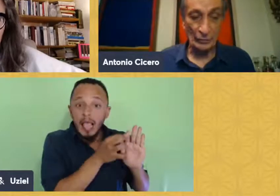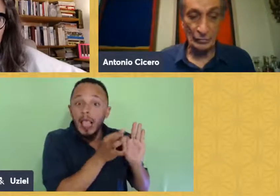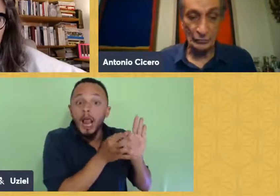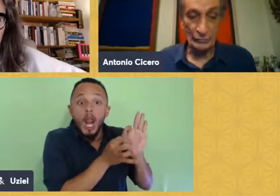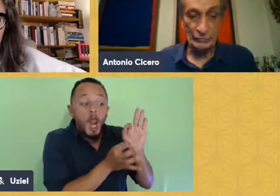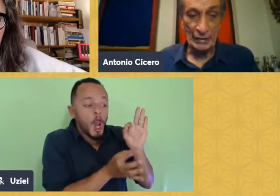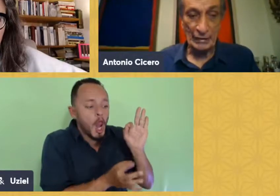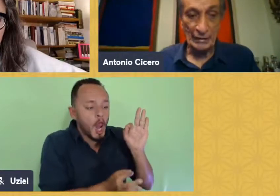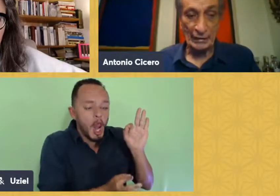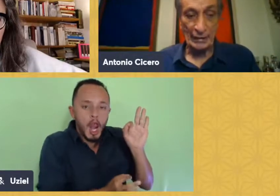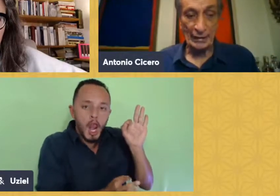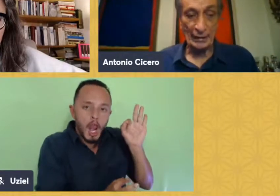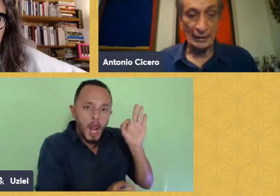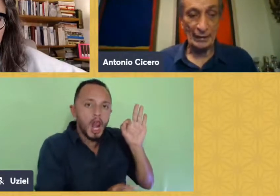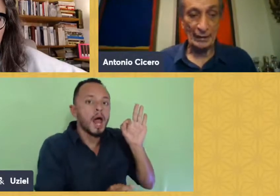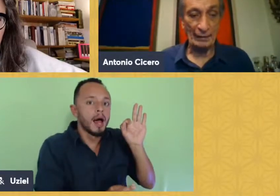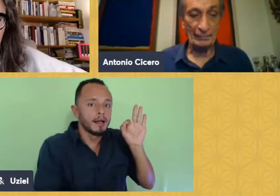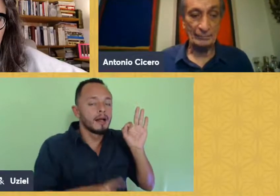mais longos.